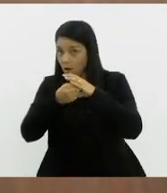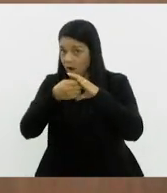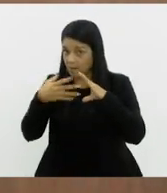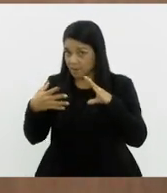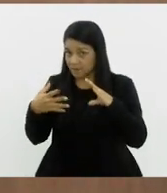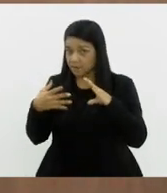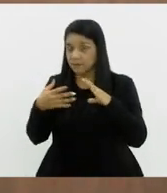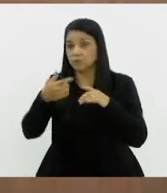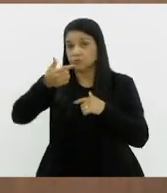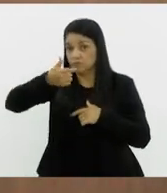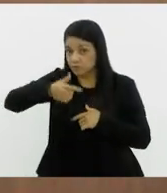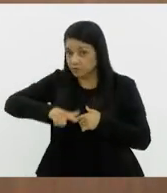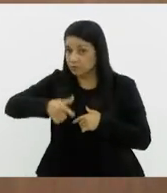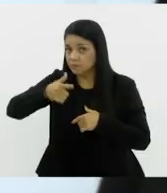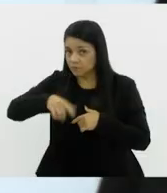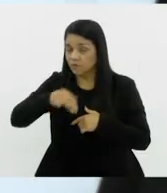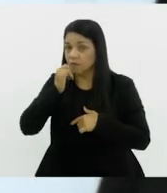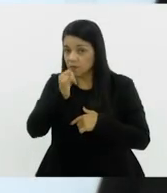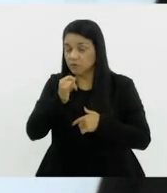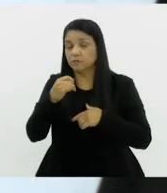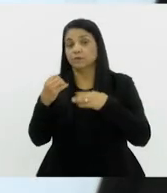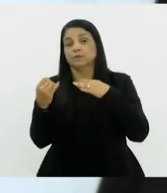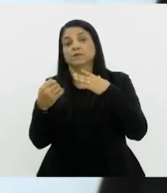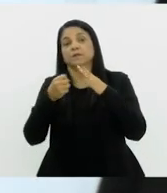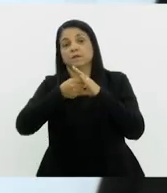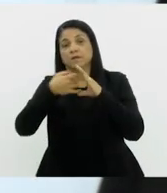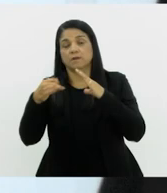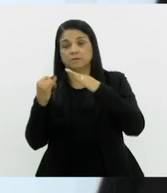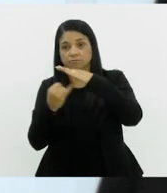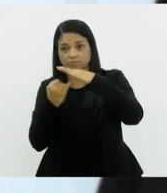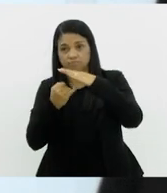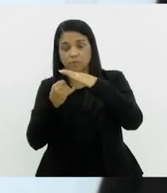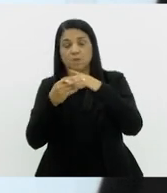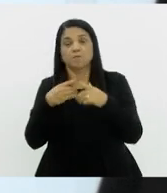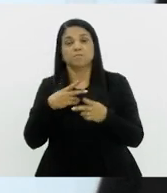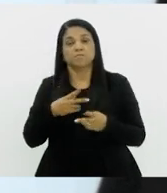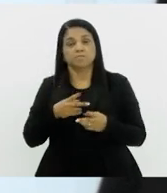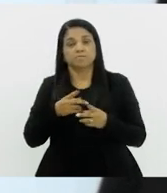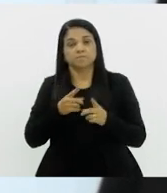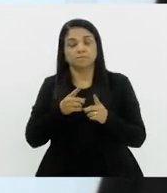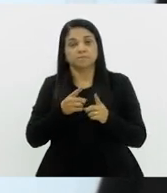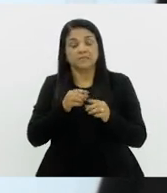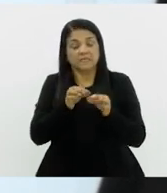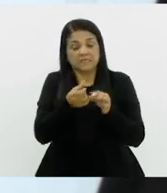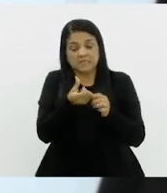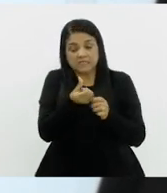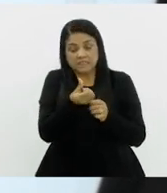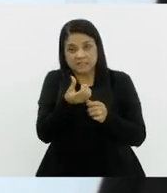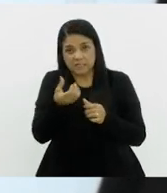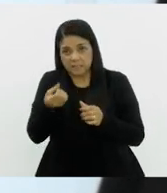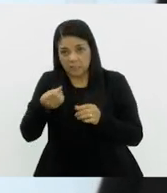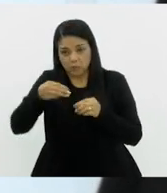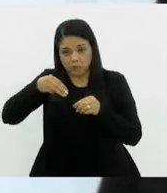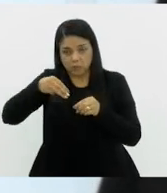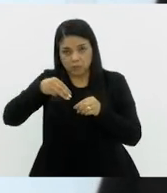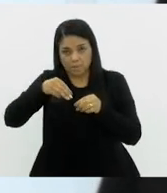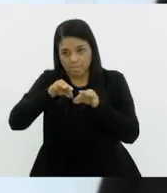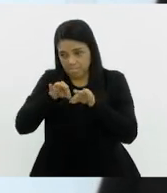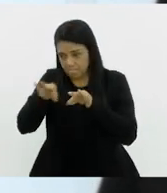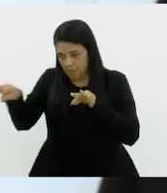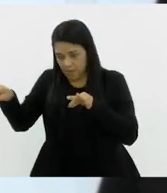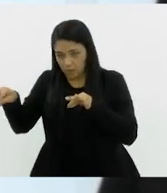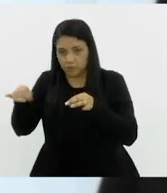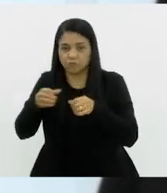está repetindo que é em caráter informal, manter o afastamento de entre 600 e 800 metros, que é o que já é